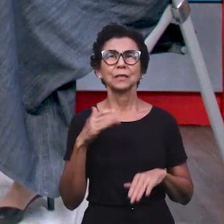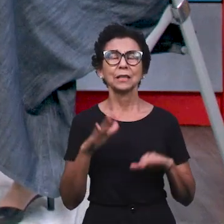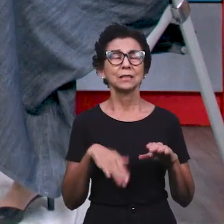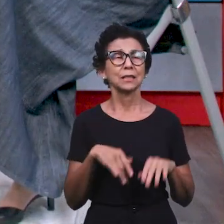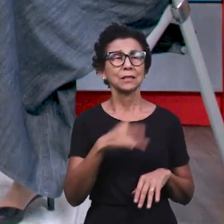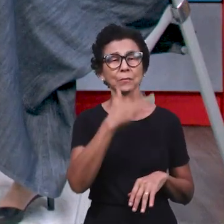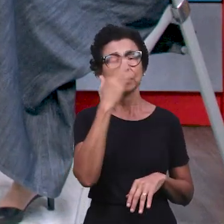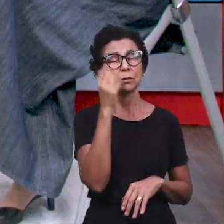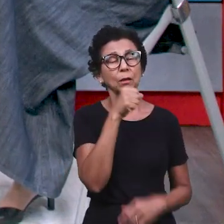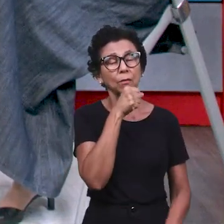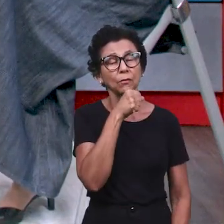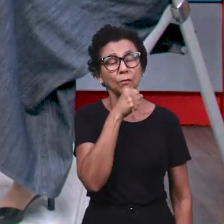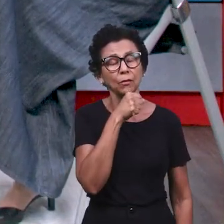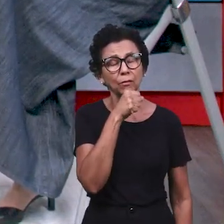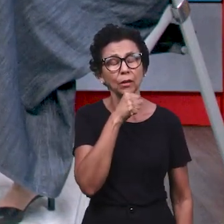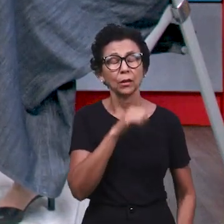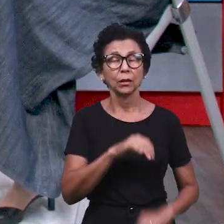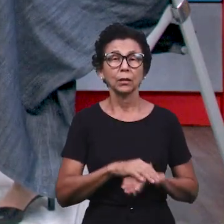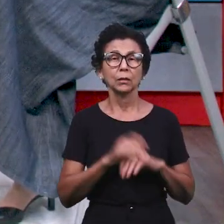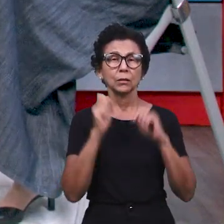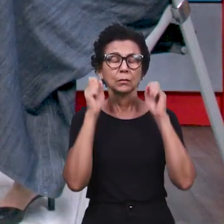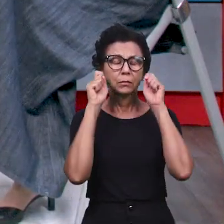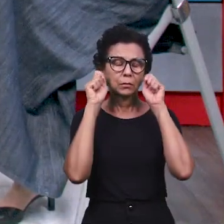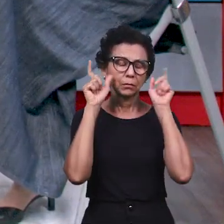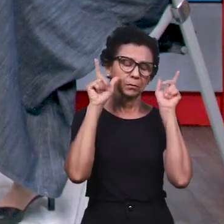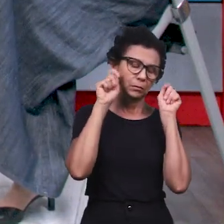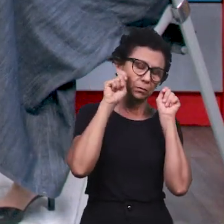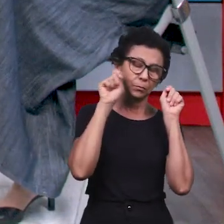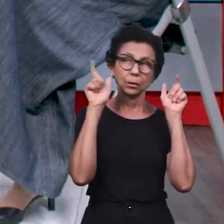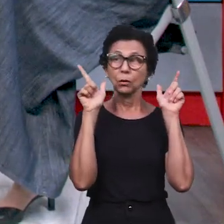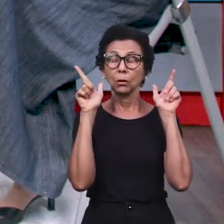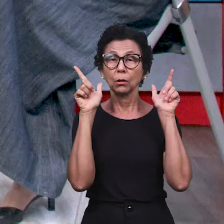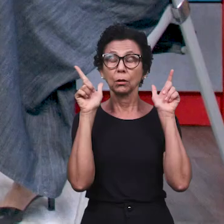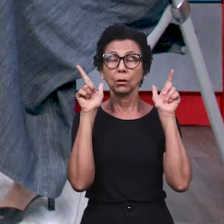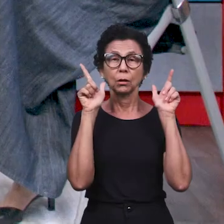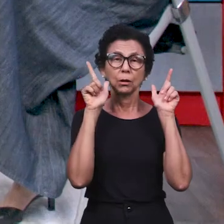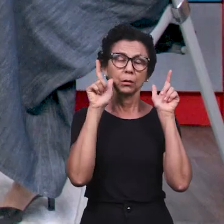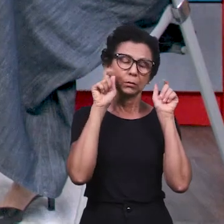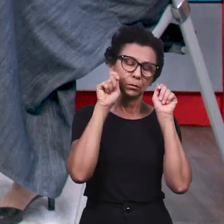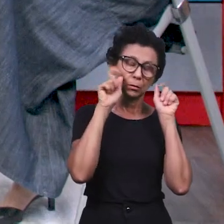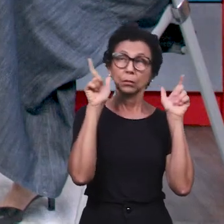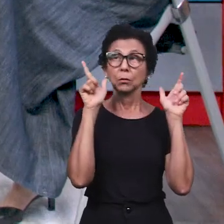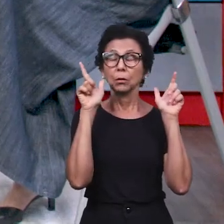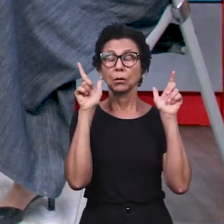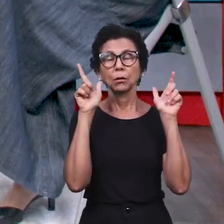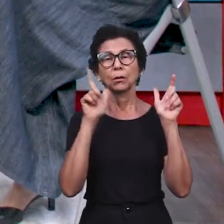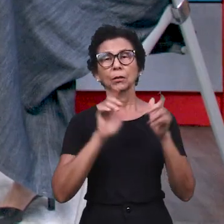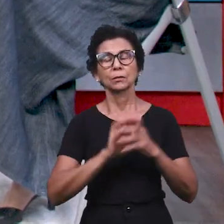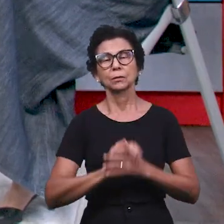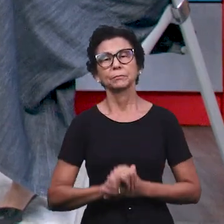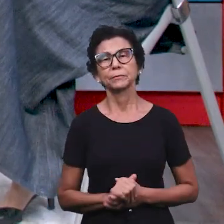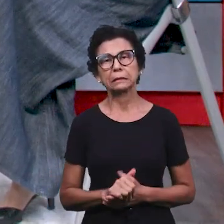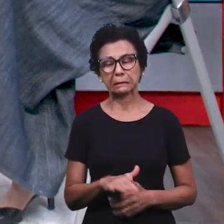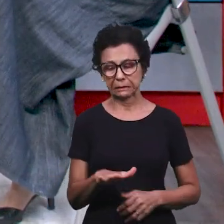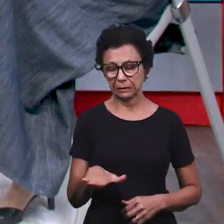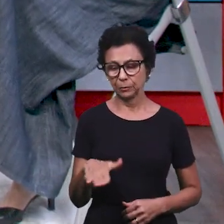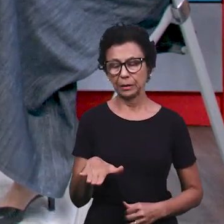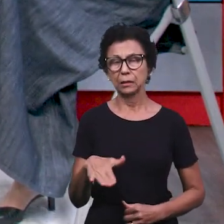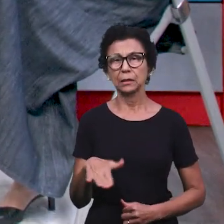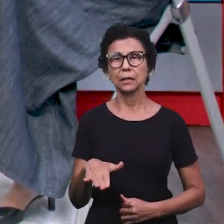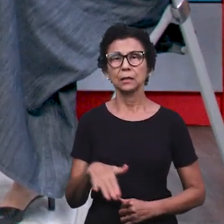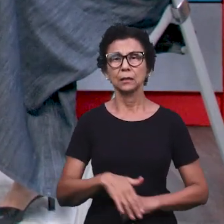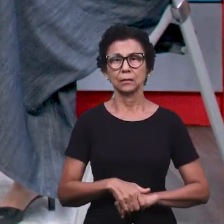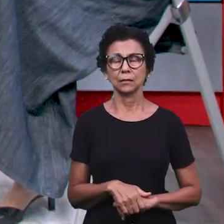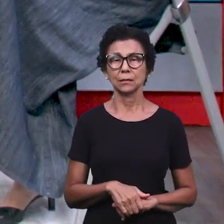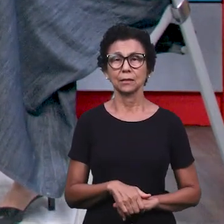vezes até idosos, que dormem muito pouquinho, né? Sim, E falam que estão tão bem. Às vezes a criança, às vezes até os pais